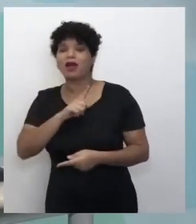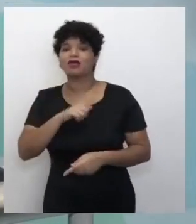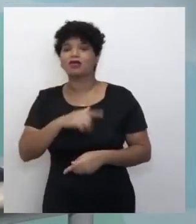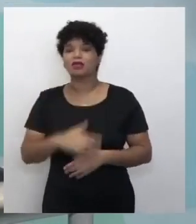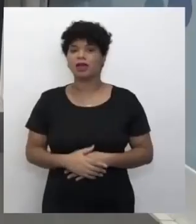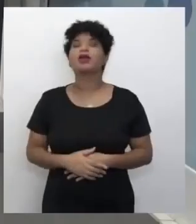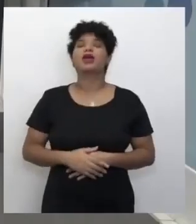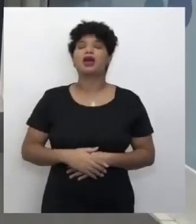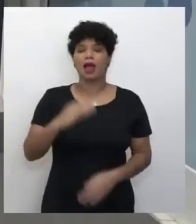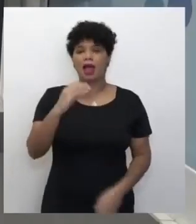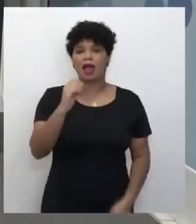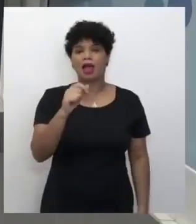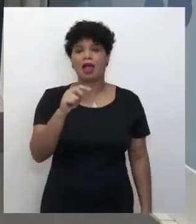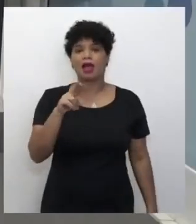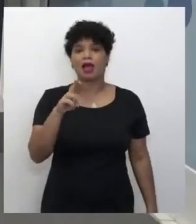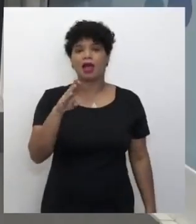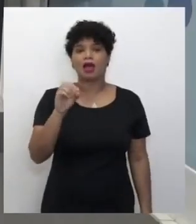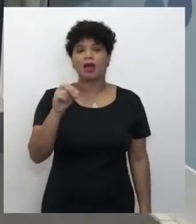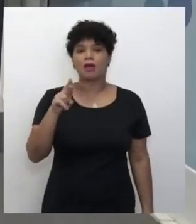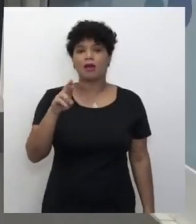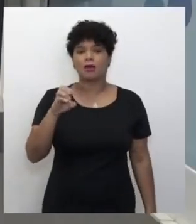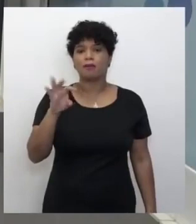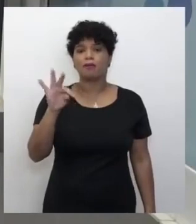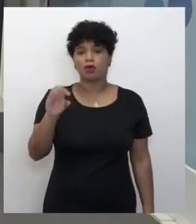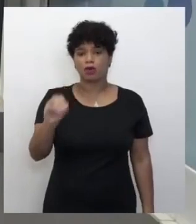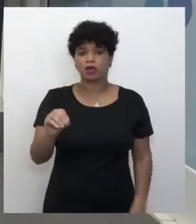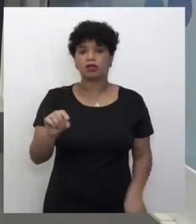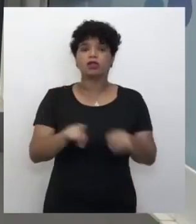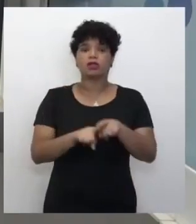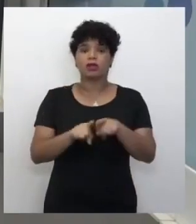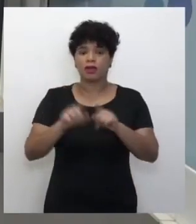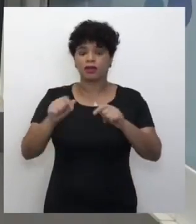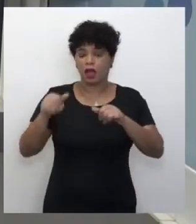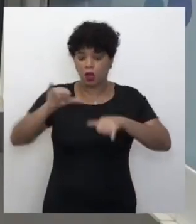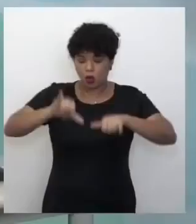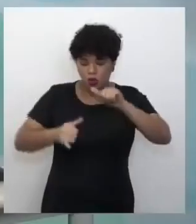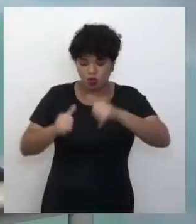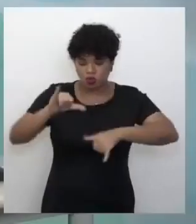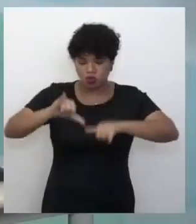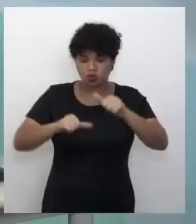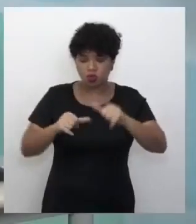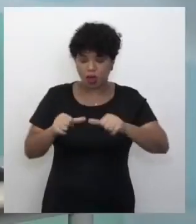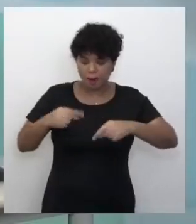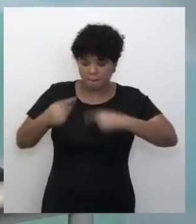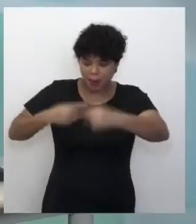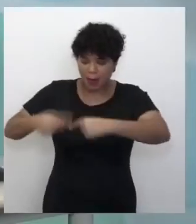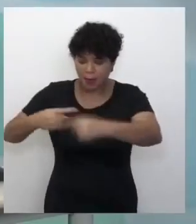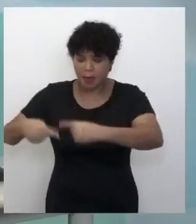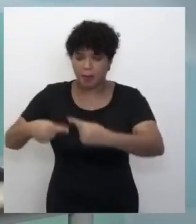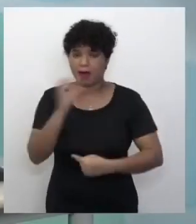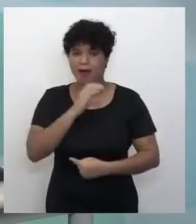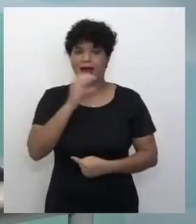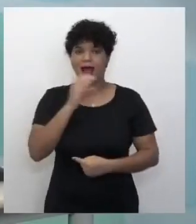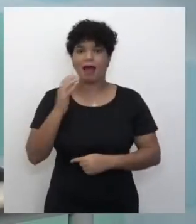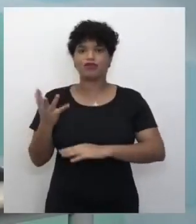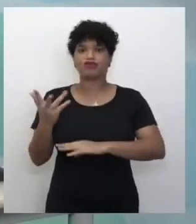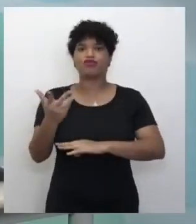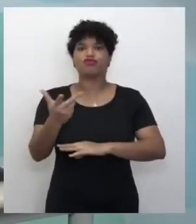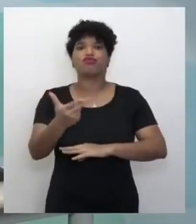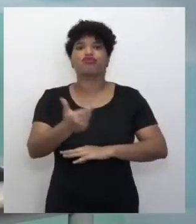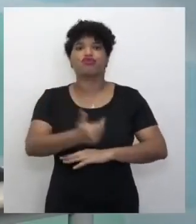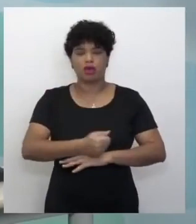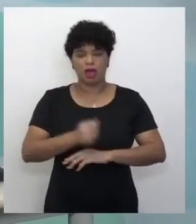carbureto. Isso. Que também é um composto químico que auxilia aí, né, na aceleração aí dessa maturação, ou seja,